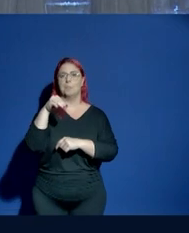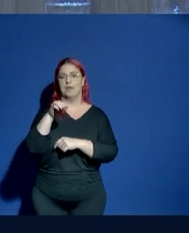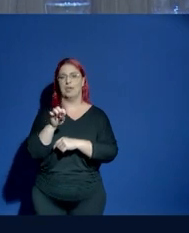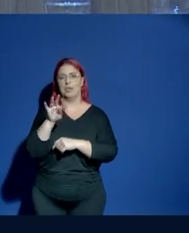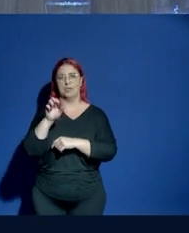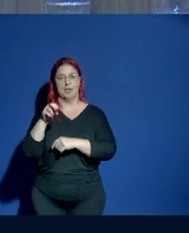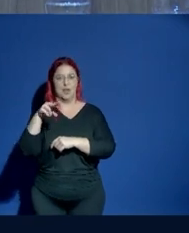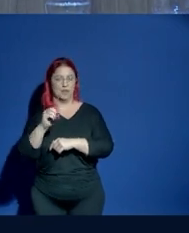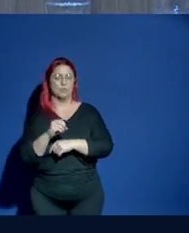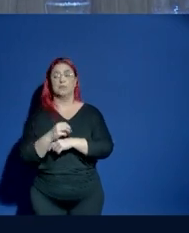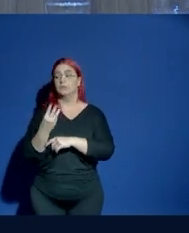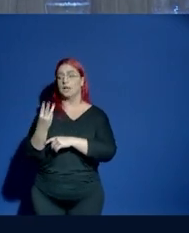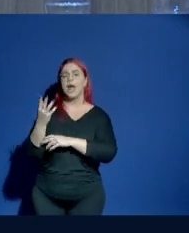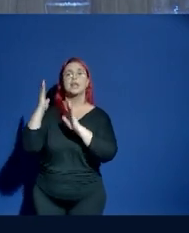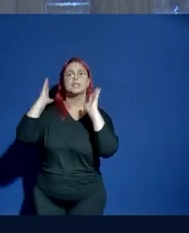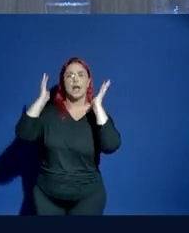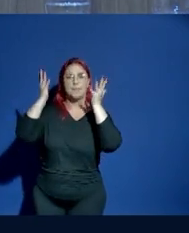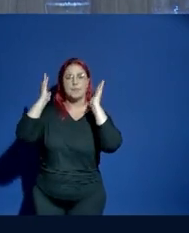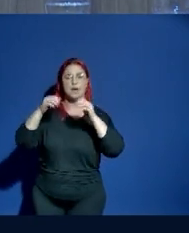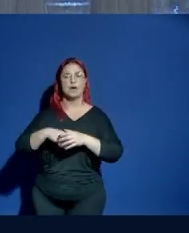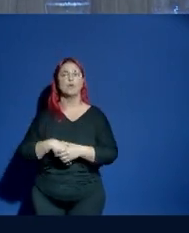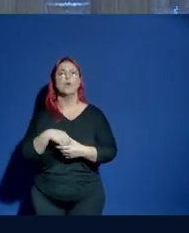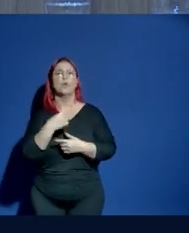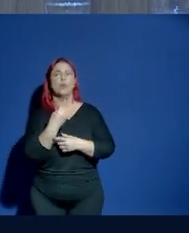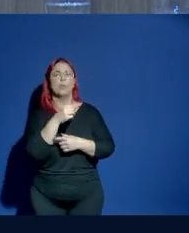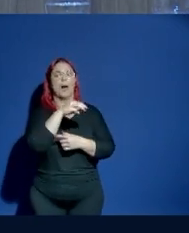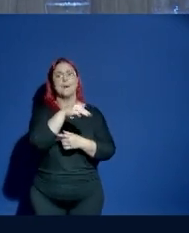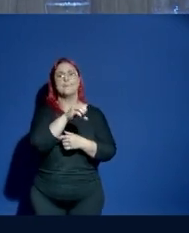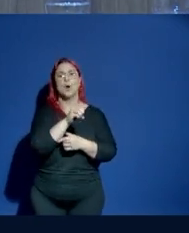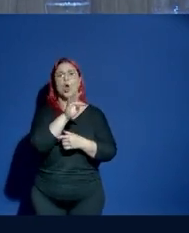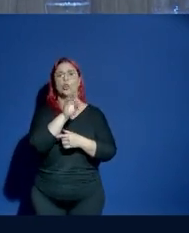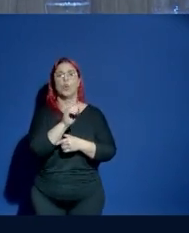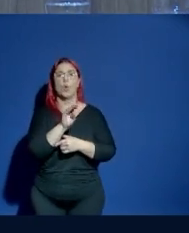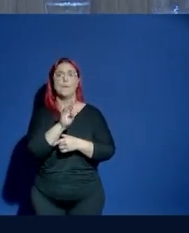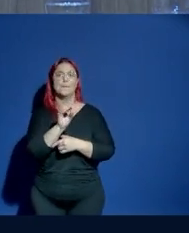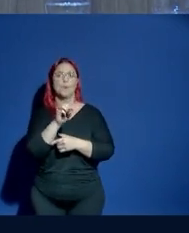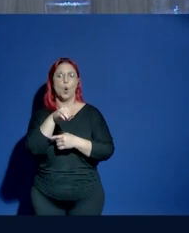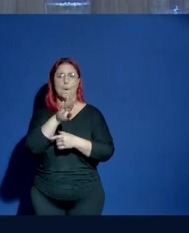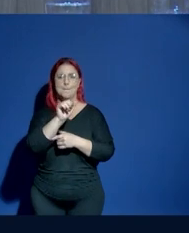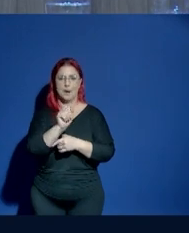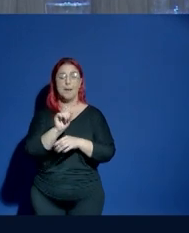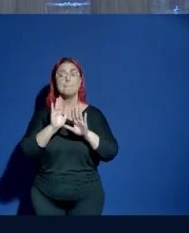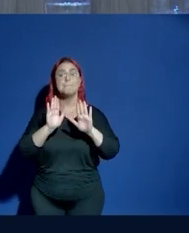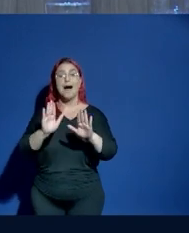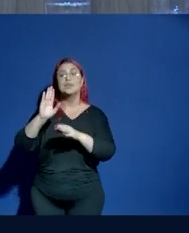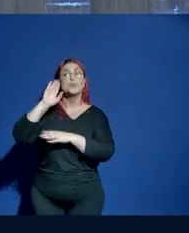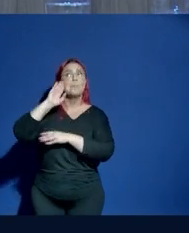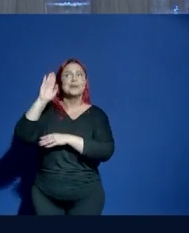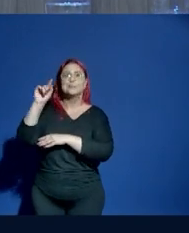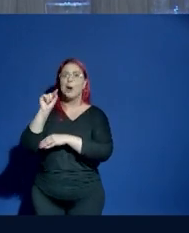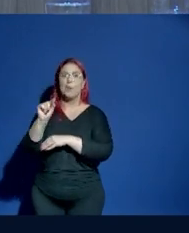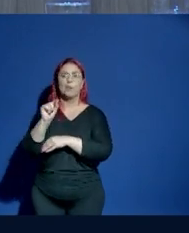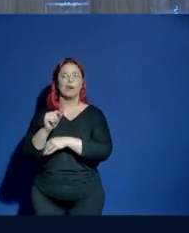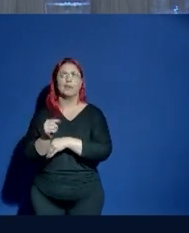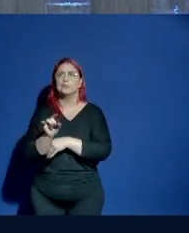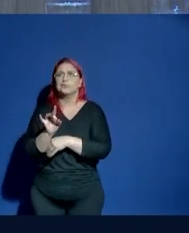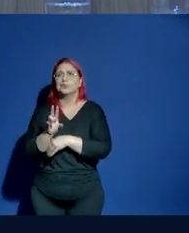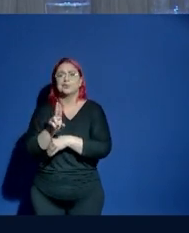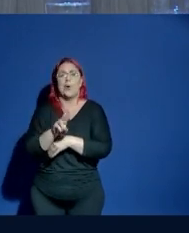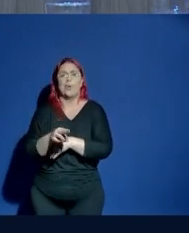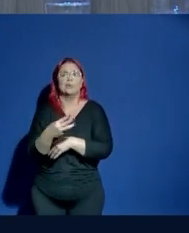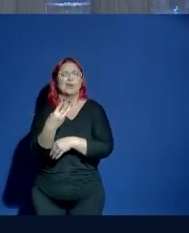três caminhões um motobomba e estamos usando acho que o principal que estamos usando menos de 3%